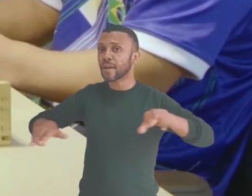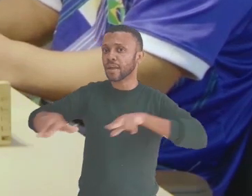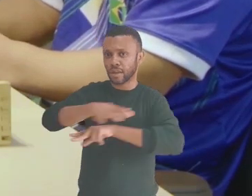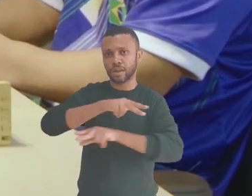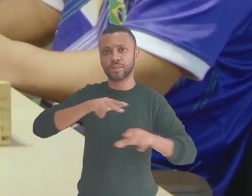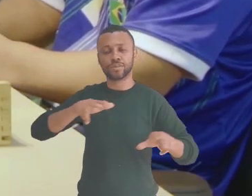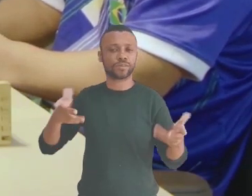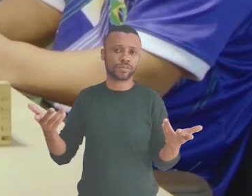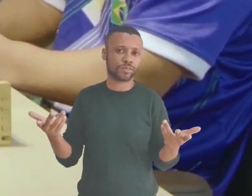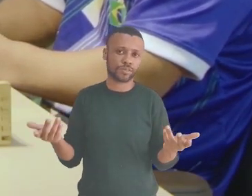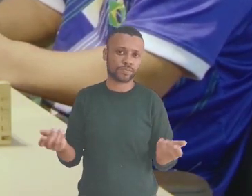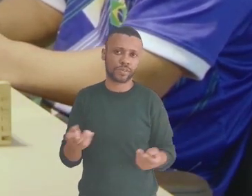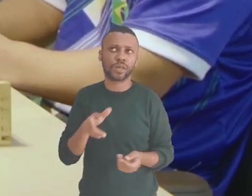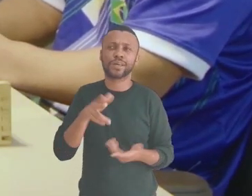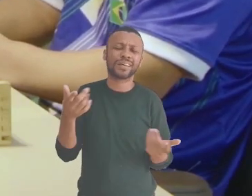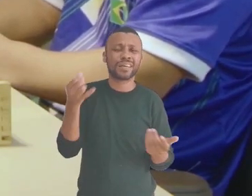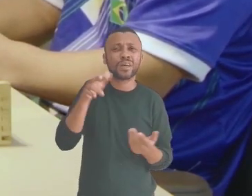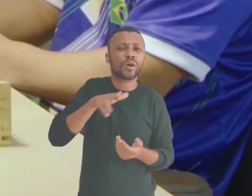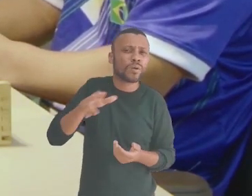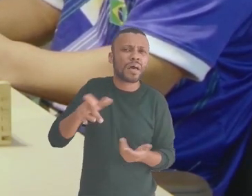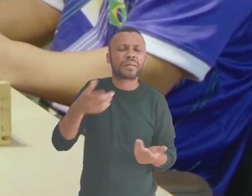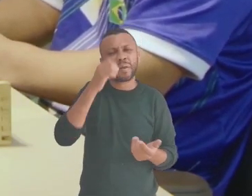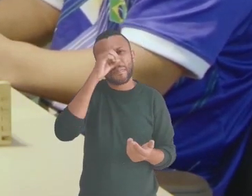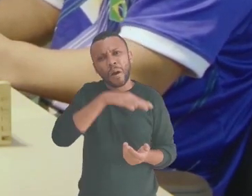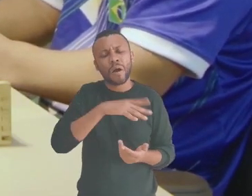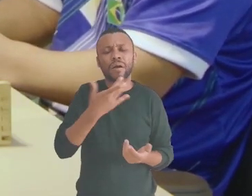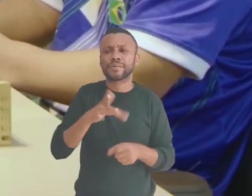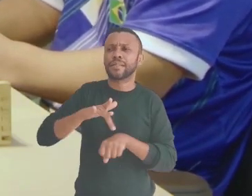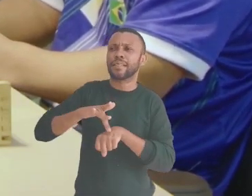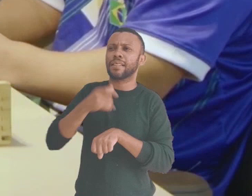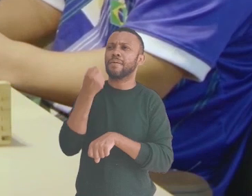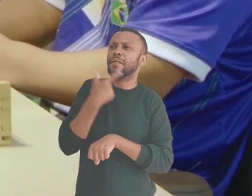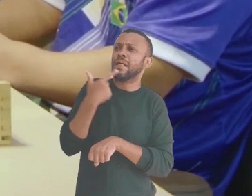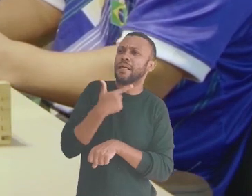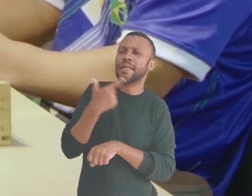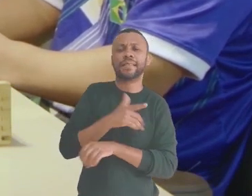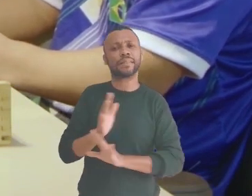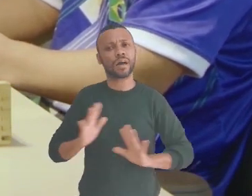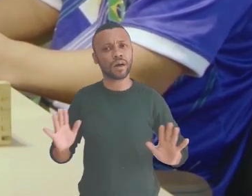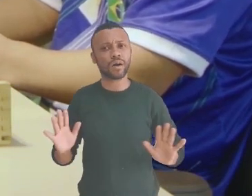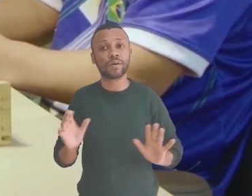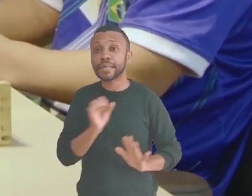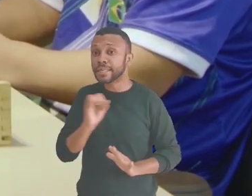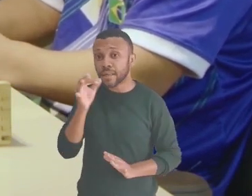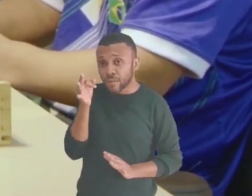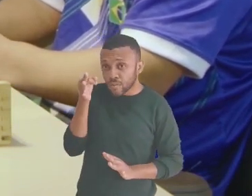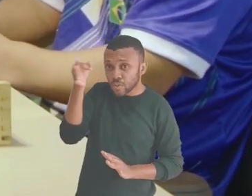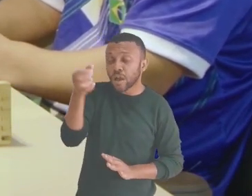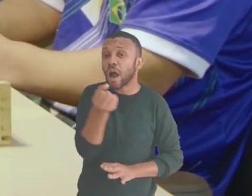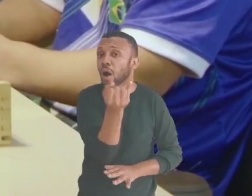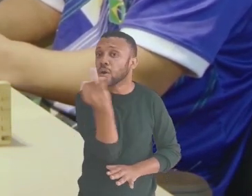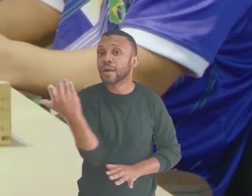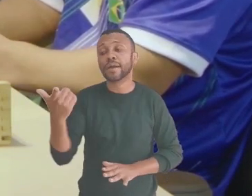ser execrável, não ser cômico. Tá? Se um dia alguém com